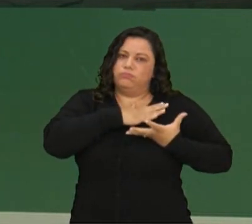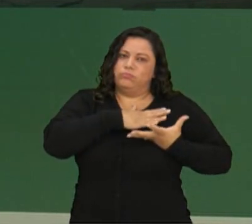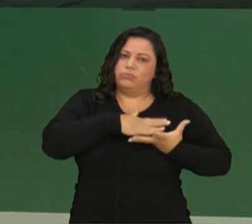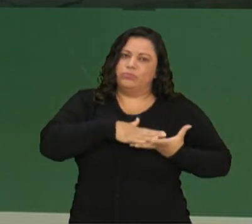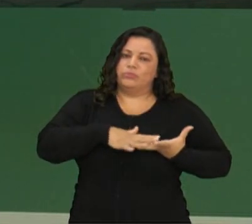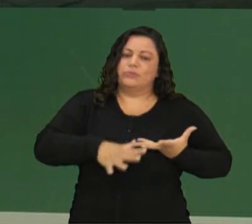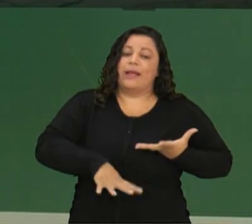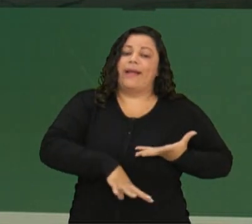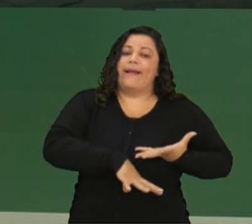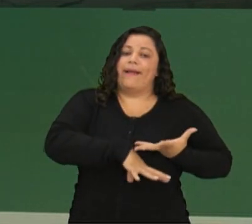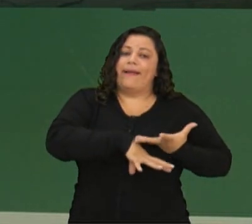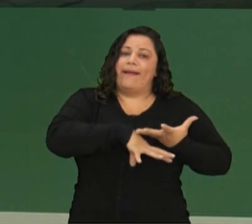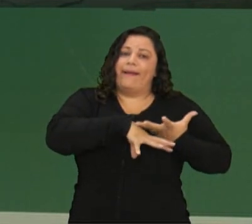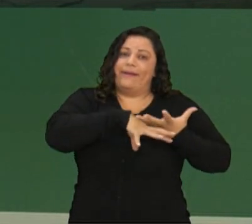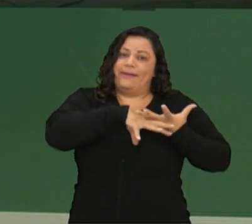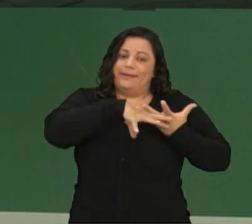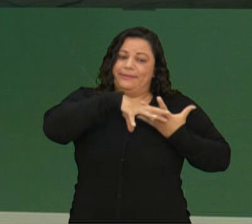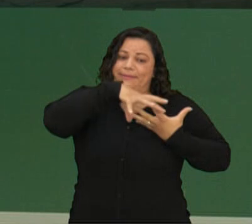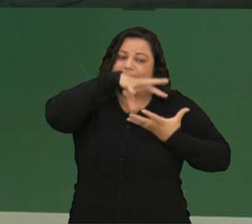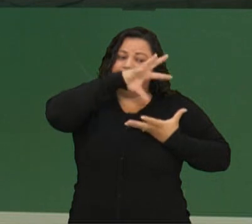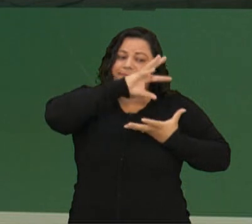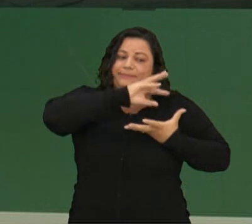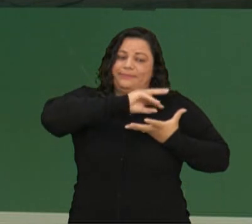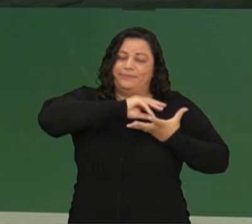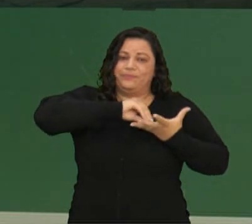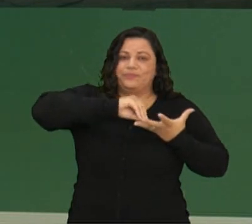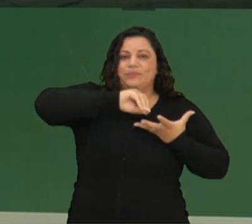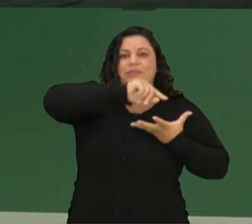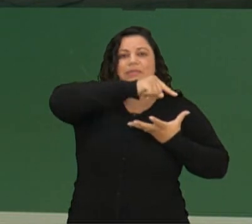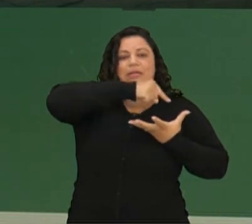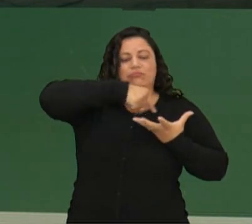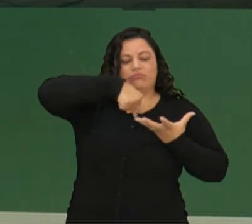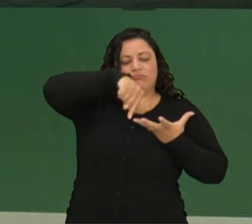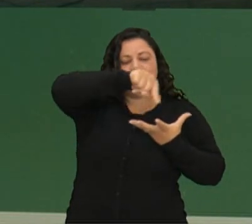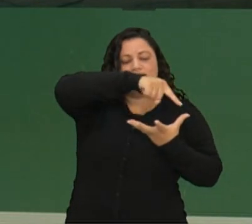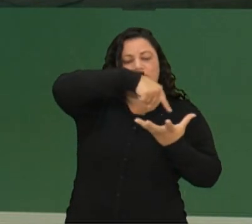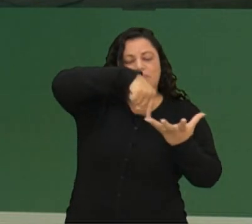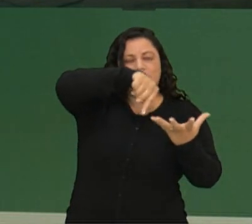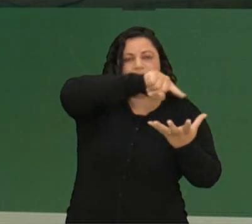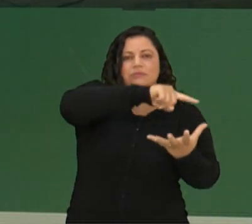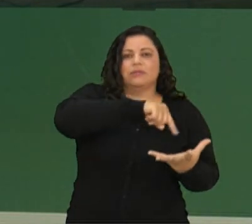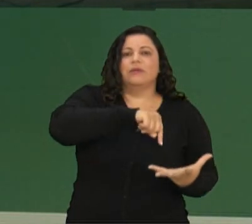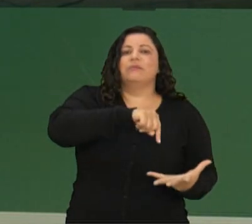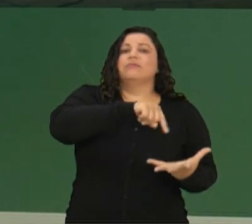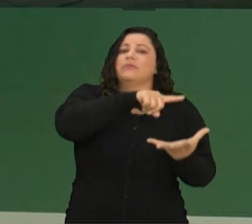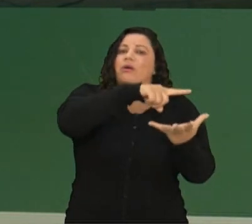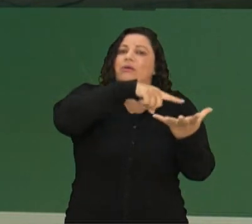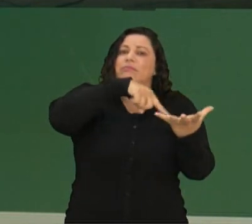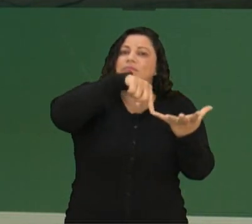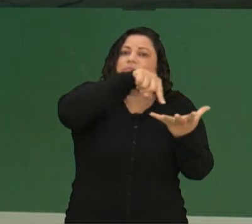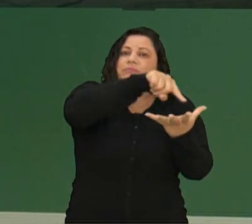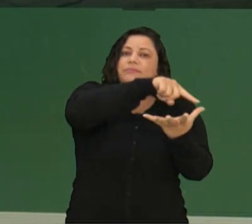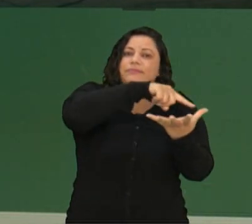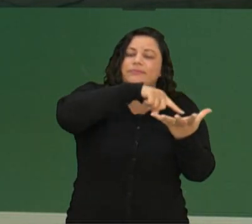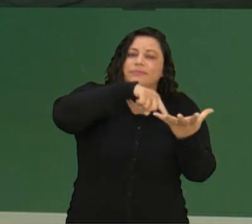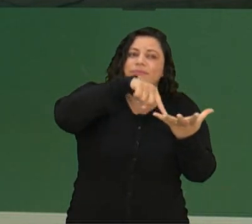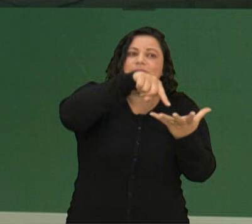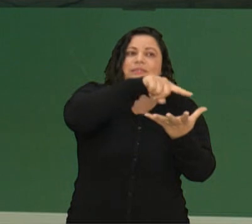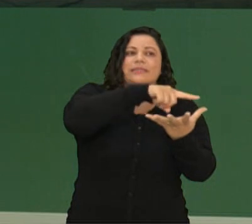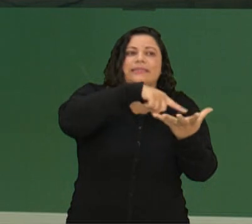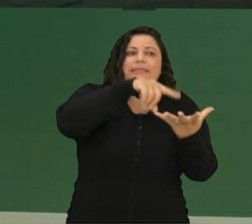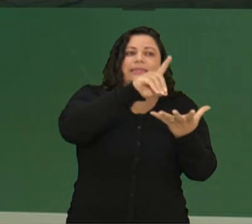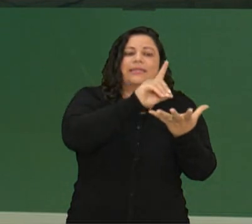relaxa, o sangue entra nos átrios e passa nos ventrículos. Nesse momento de relaxamento é a